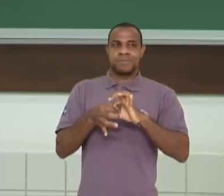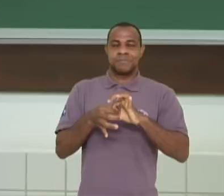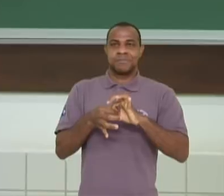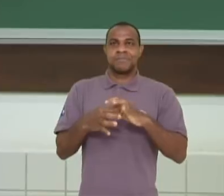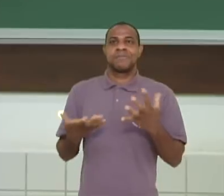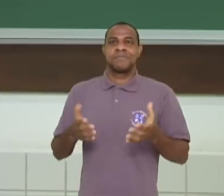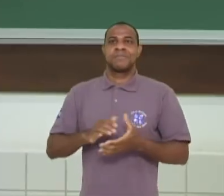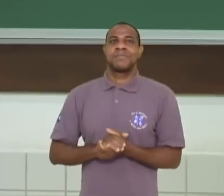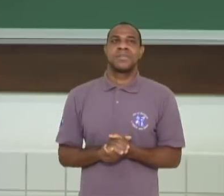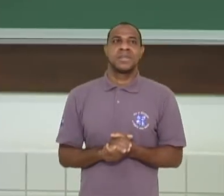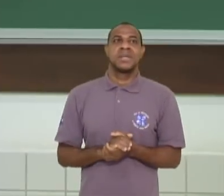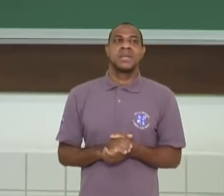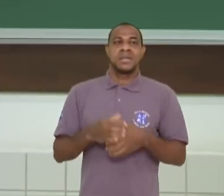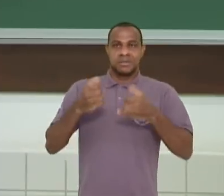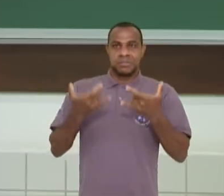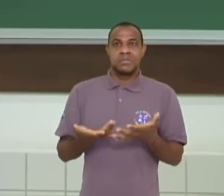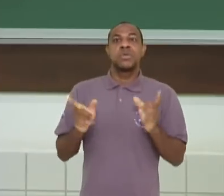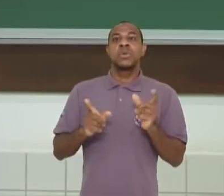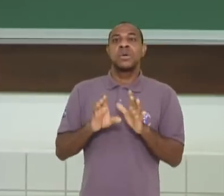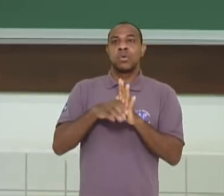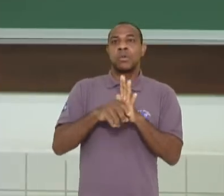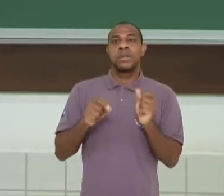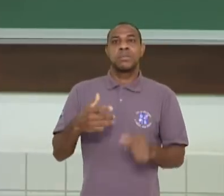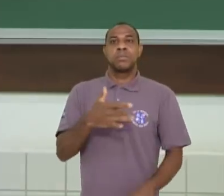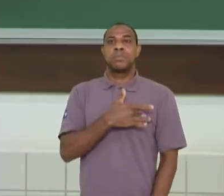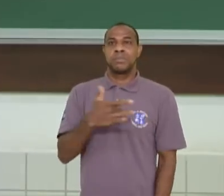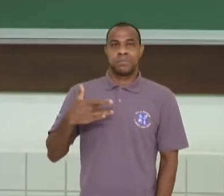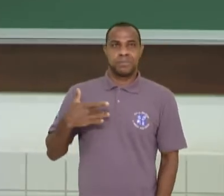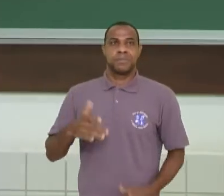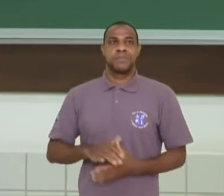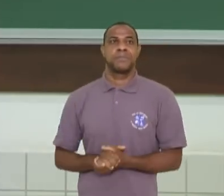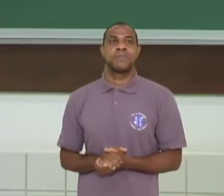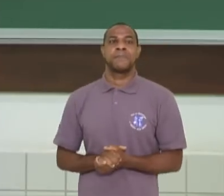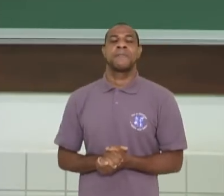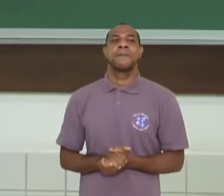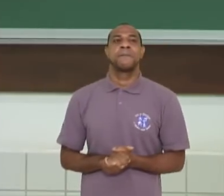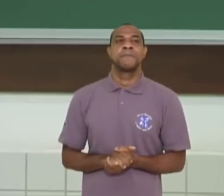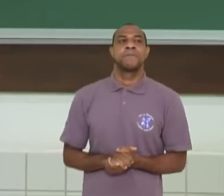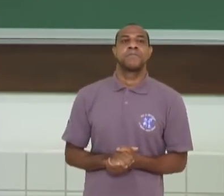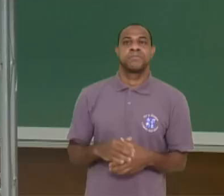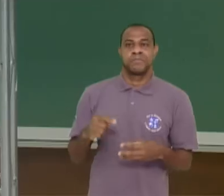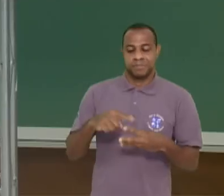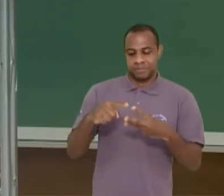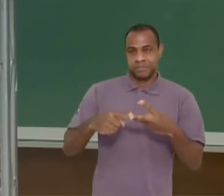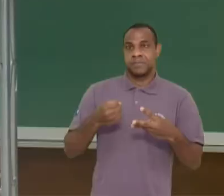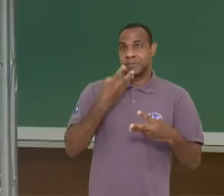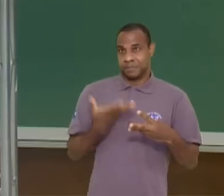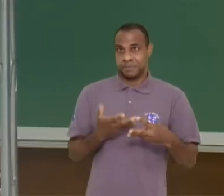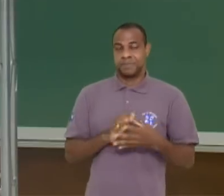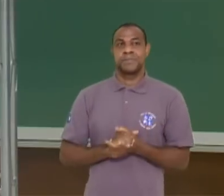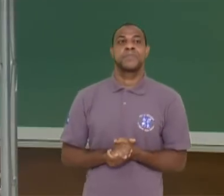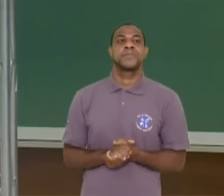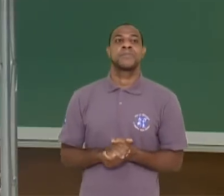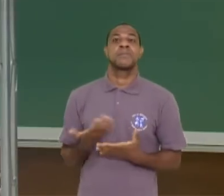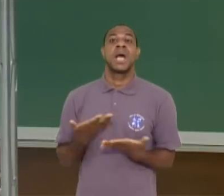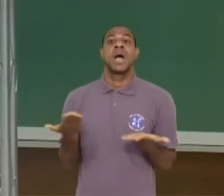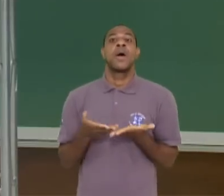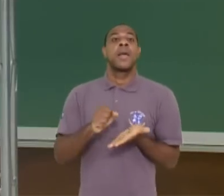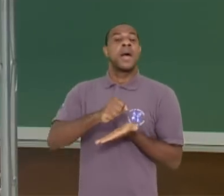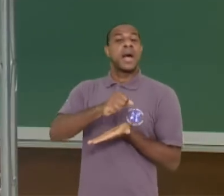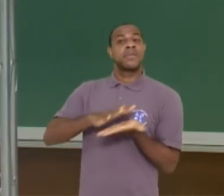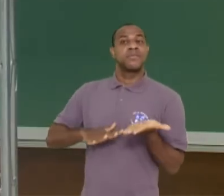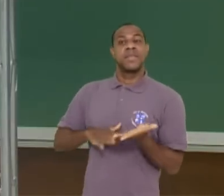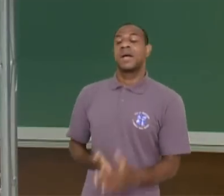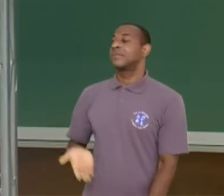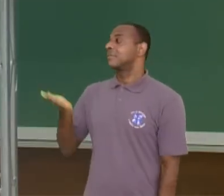complexa definição de saúde, né? Bem-estar físico, mental e social. Bora para a nossa atividade, então? Demos uma introdução aos